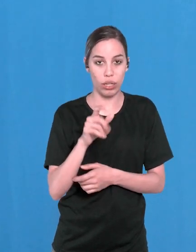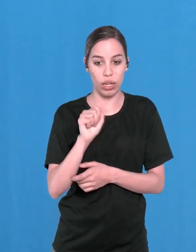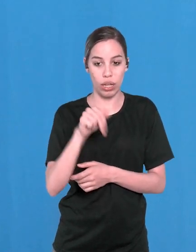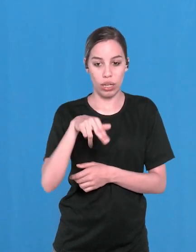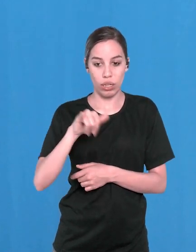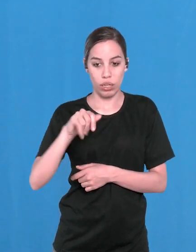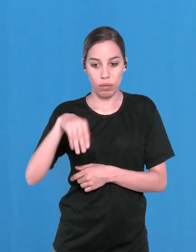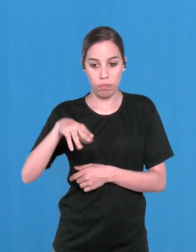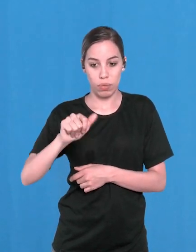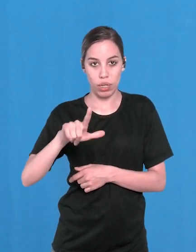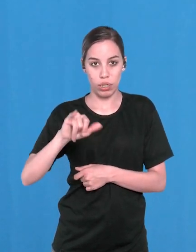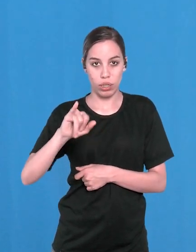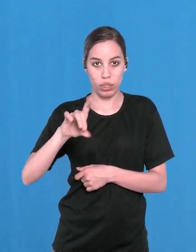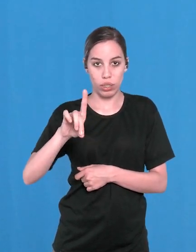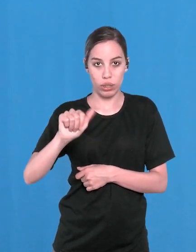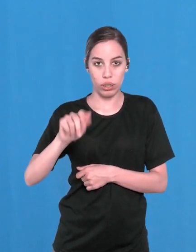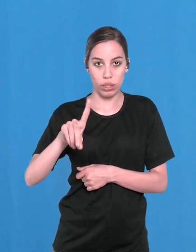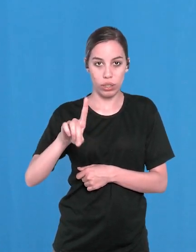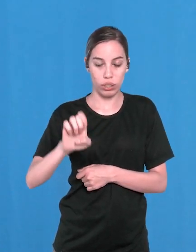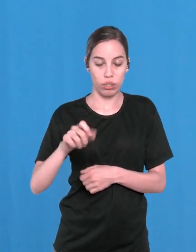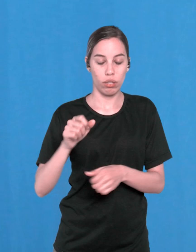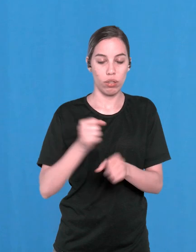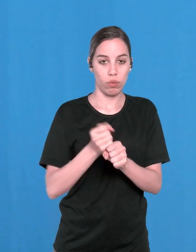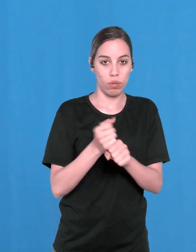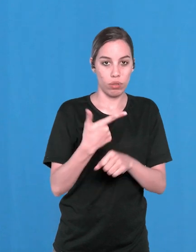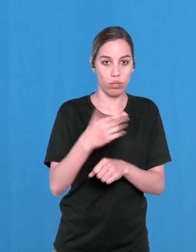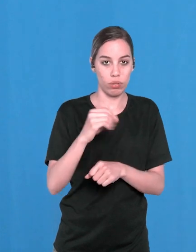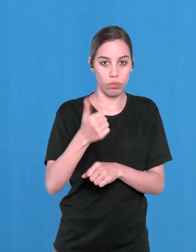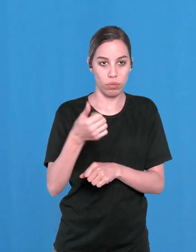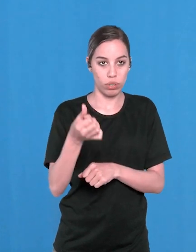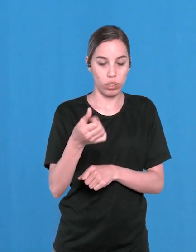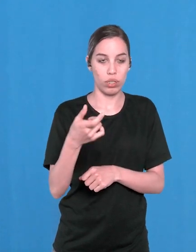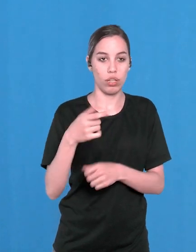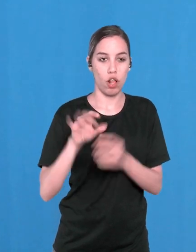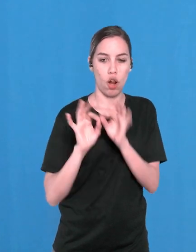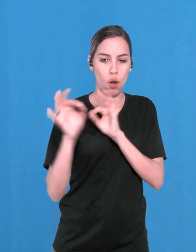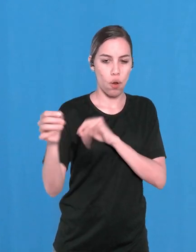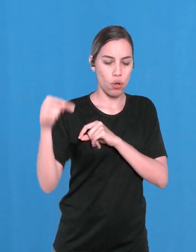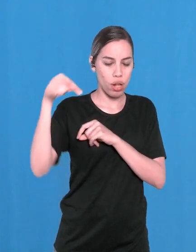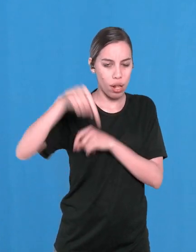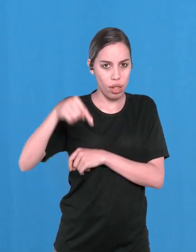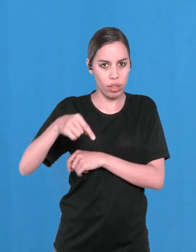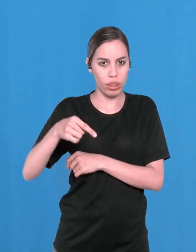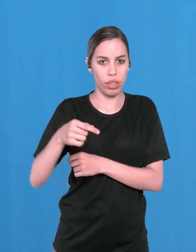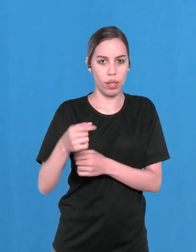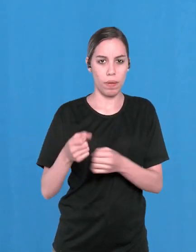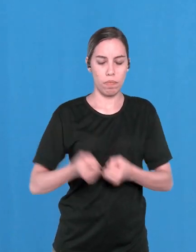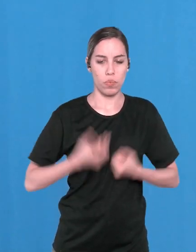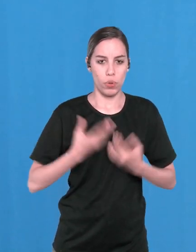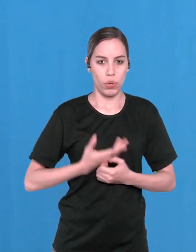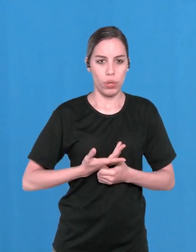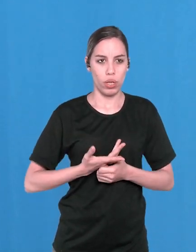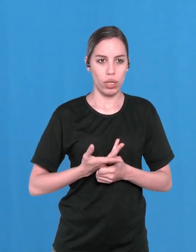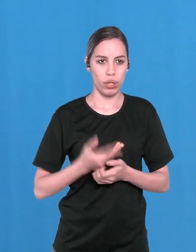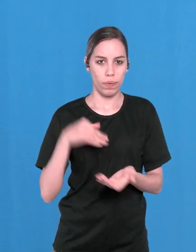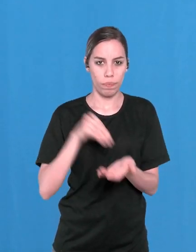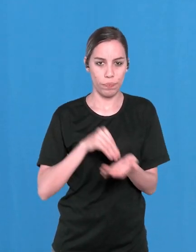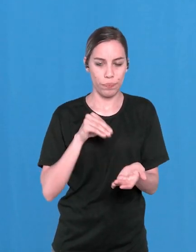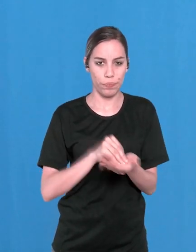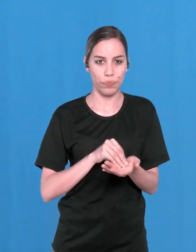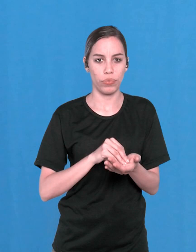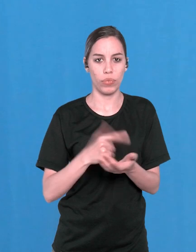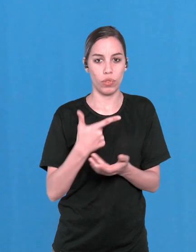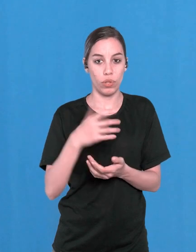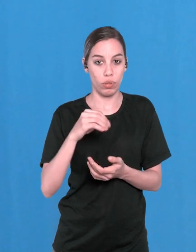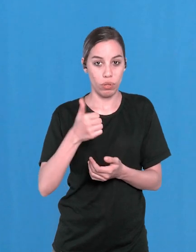Civilização Brasileira, em 2016, Longe Aqui, Poesia Incompleta, 98 e 2019,